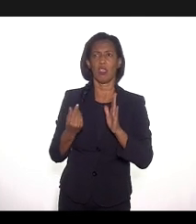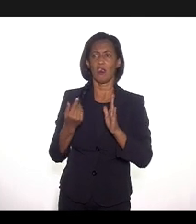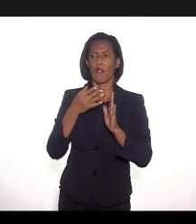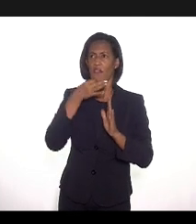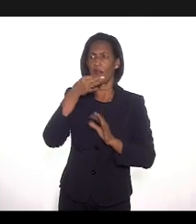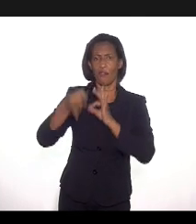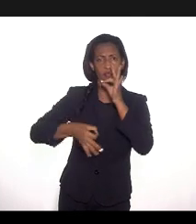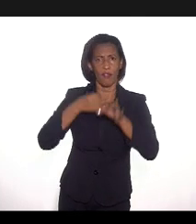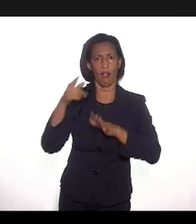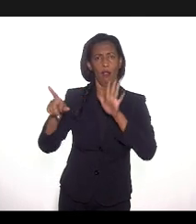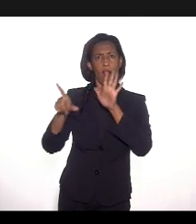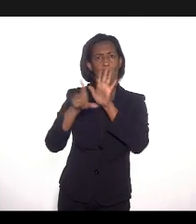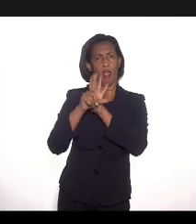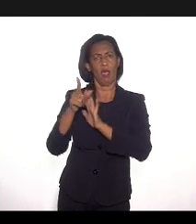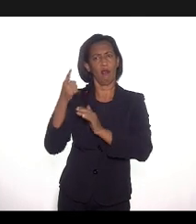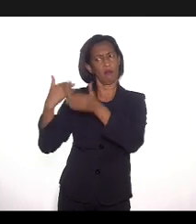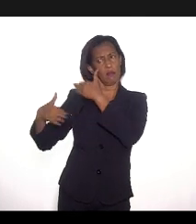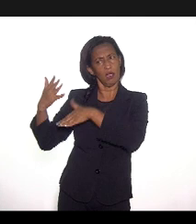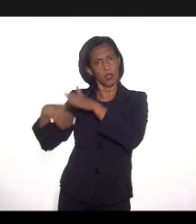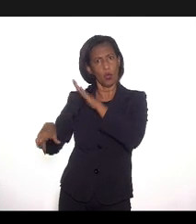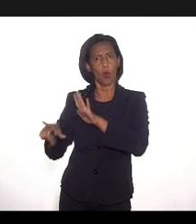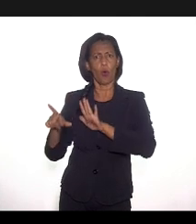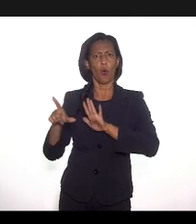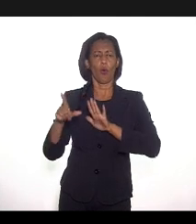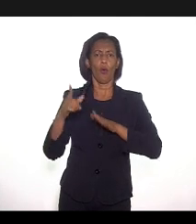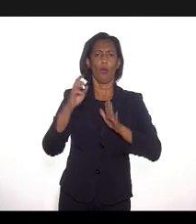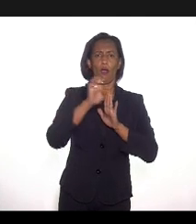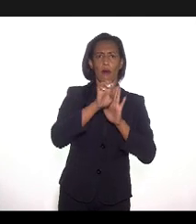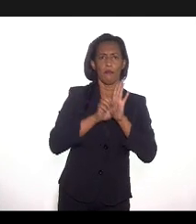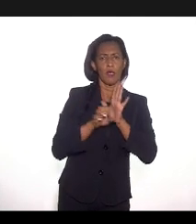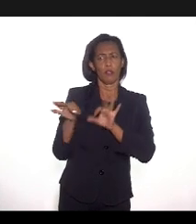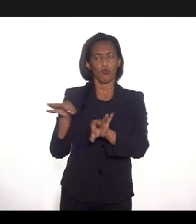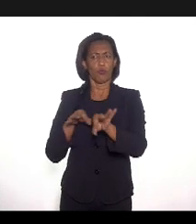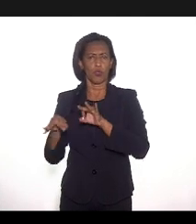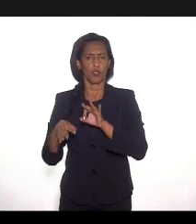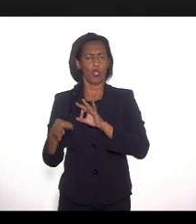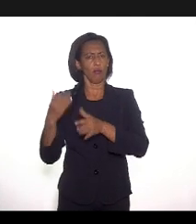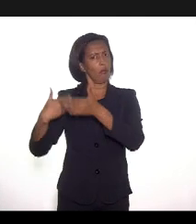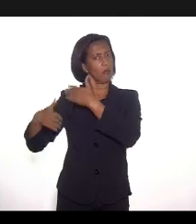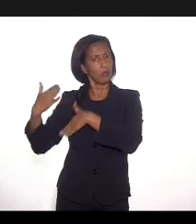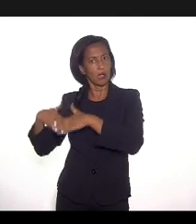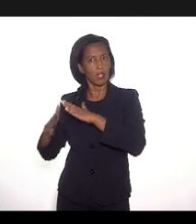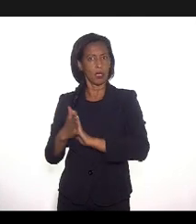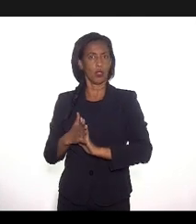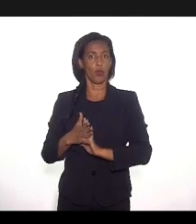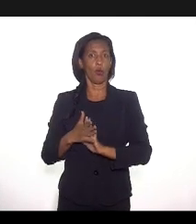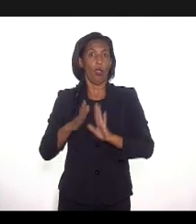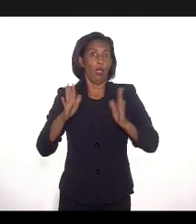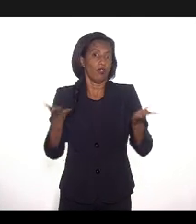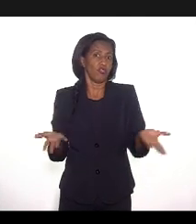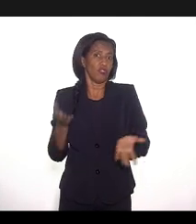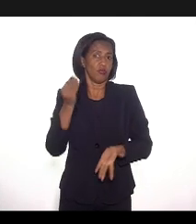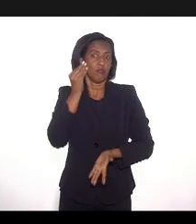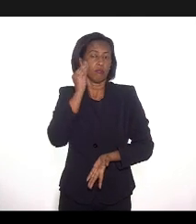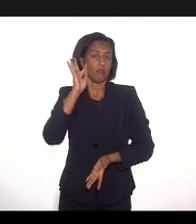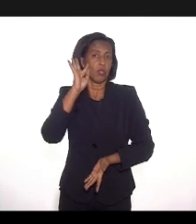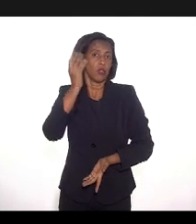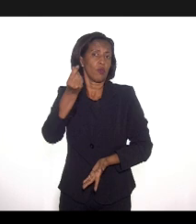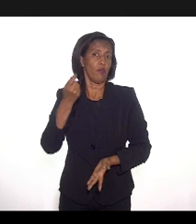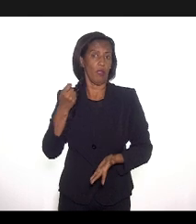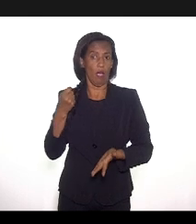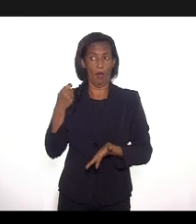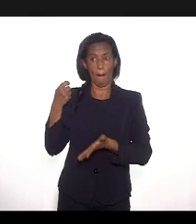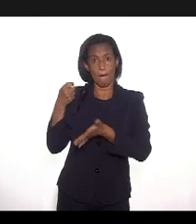complementares, citando as leis anteriores, emendas dos projetos anteriores, enfim, a gente tenta dar uma solução. Há uma pressão